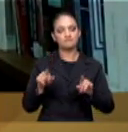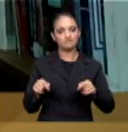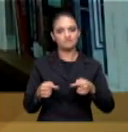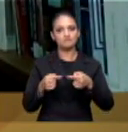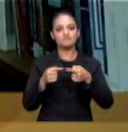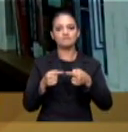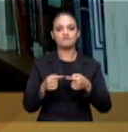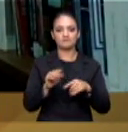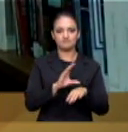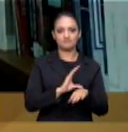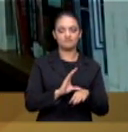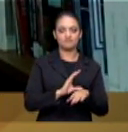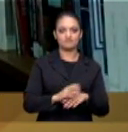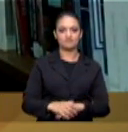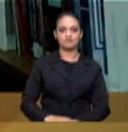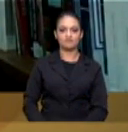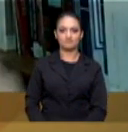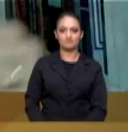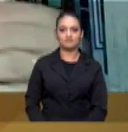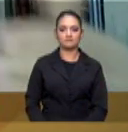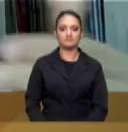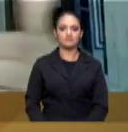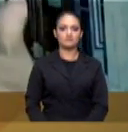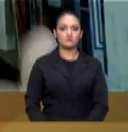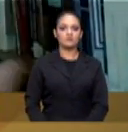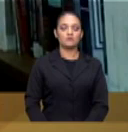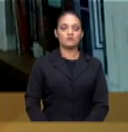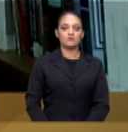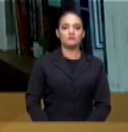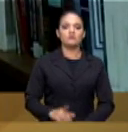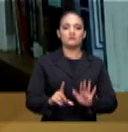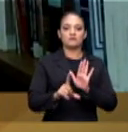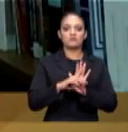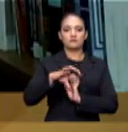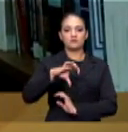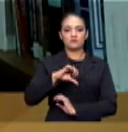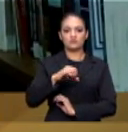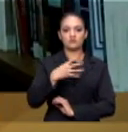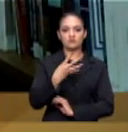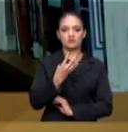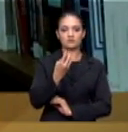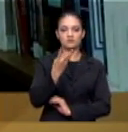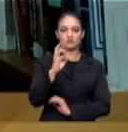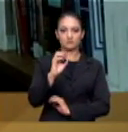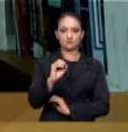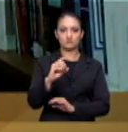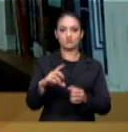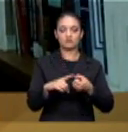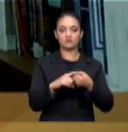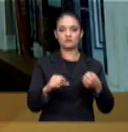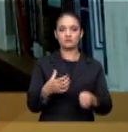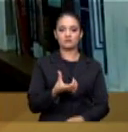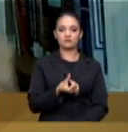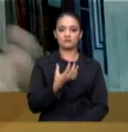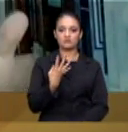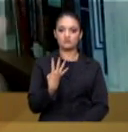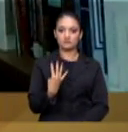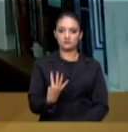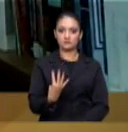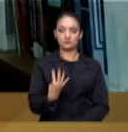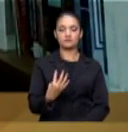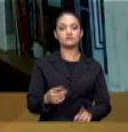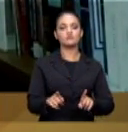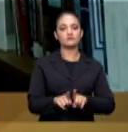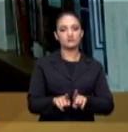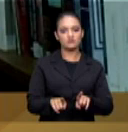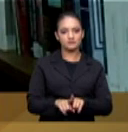com a norma constitucional. É exatamente a Lei 9.430, no seu artigo 64, e que delega,